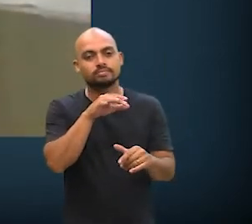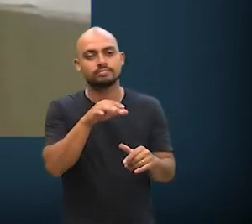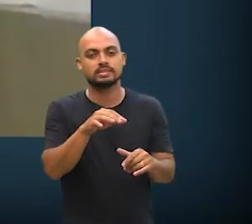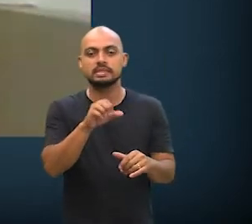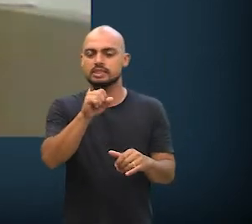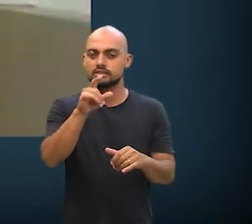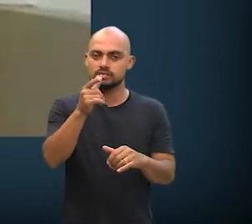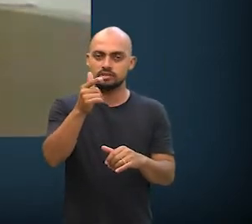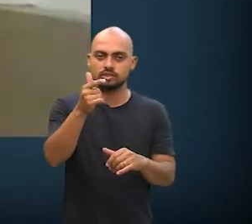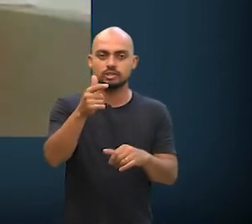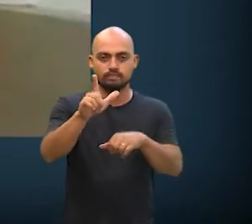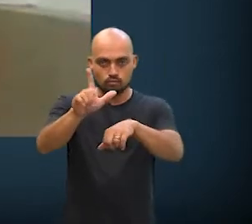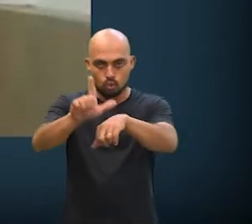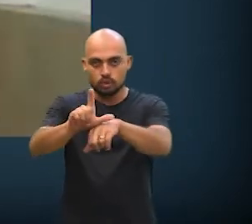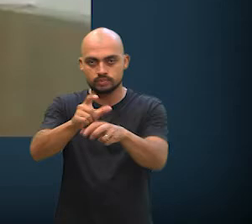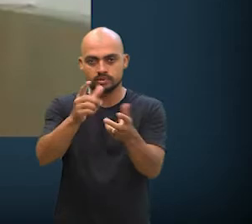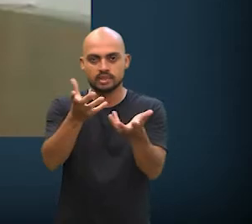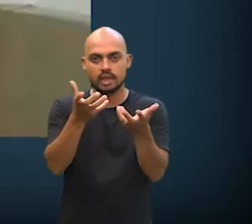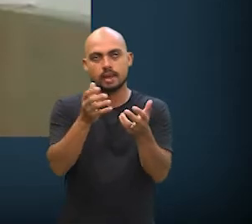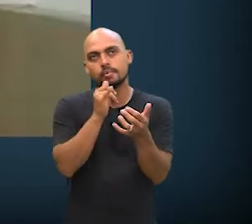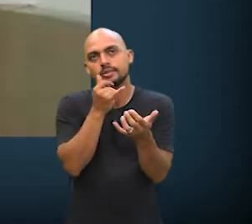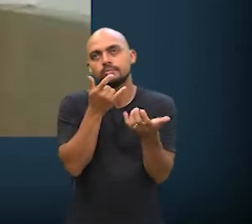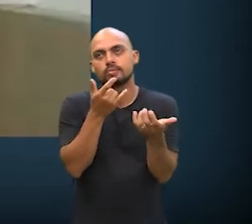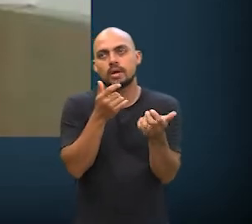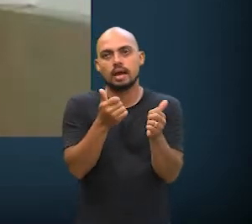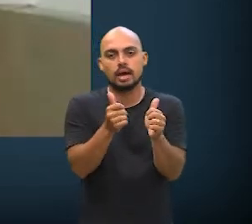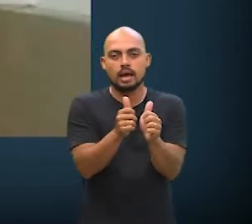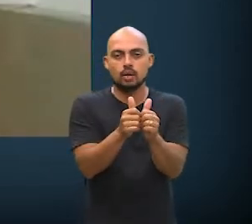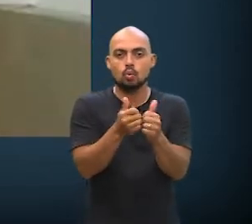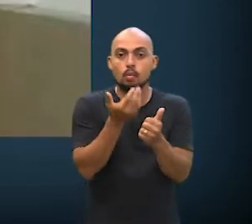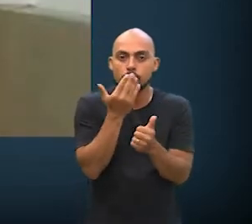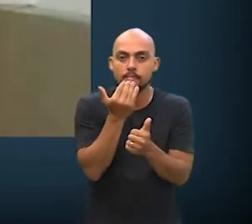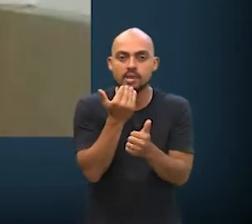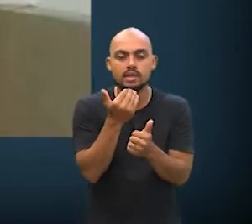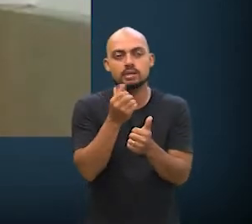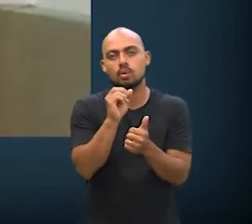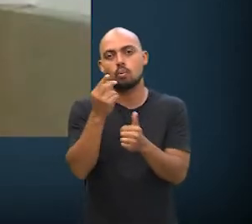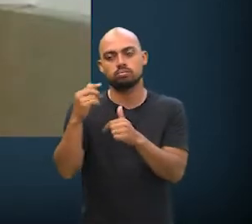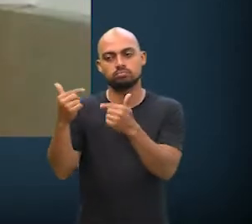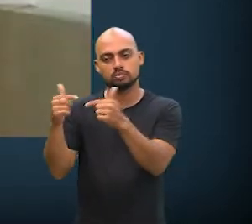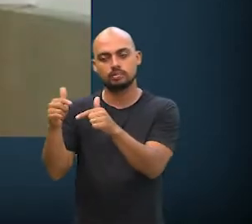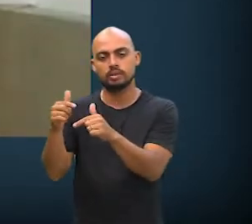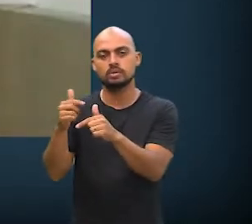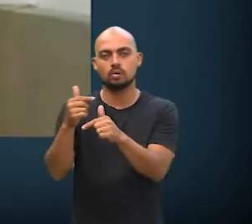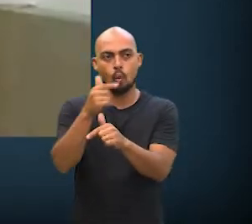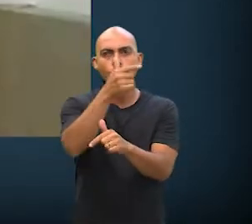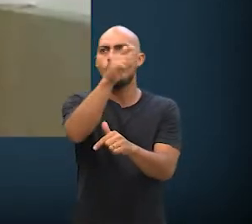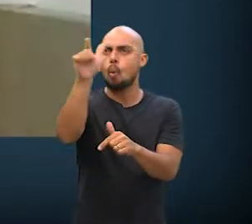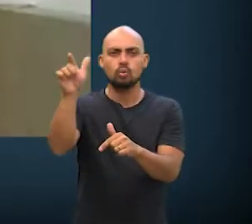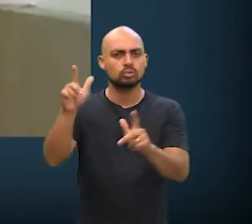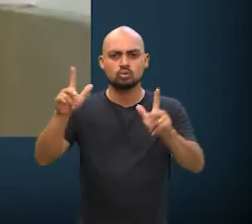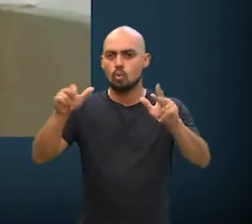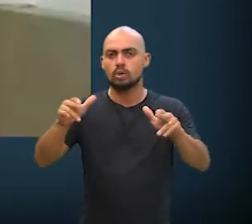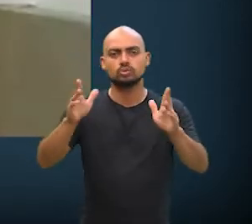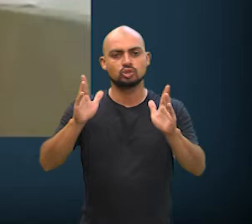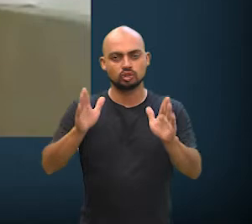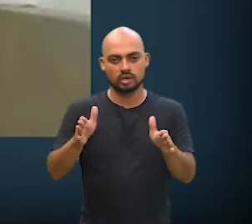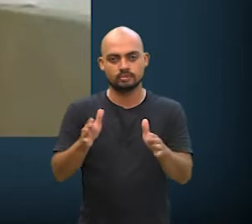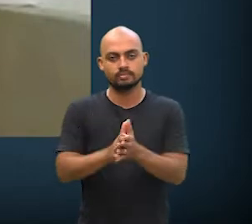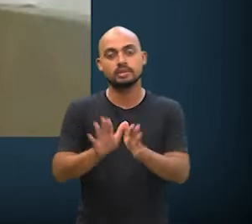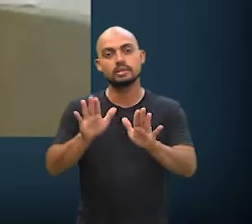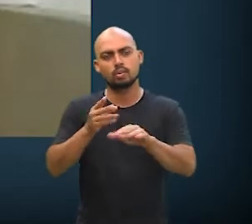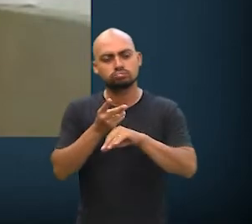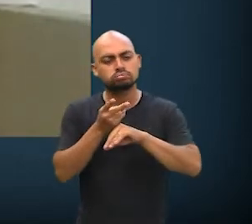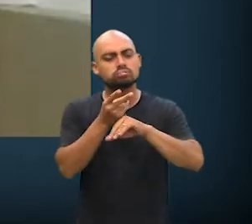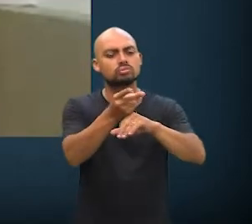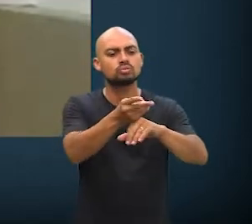quer trabalhar com alguma coisa de alimento, trabalhar com algum serviço, provavelmente já tem alguém que está fazendo isso lá na frente. Então,